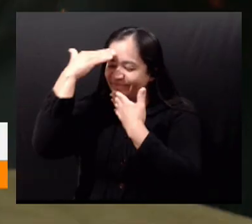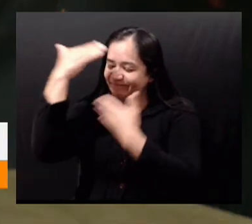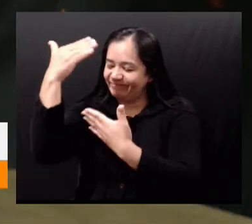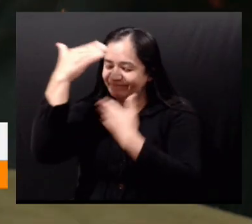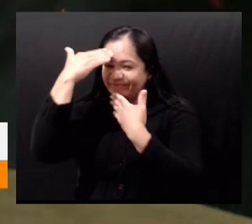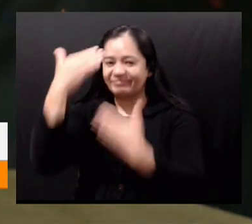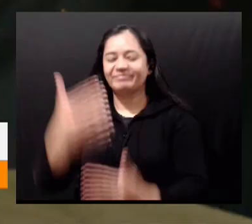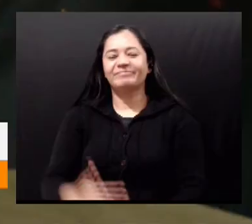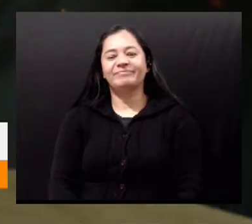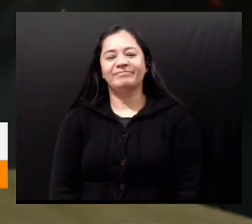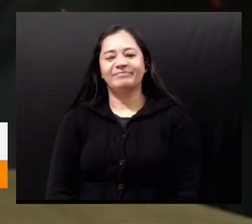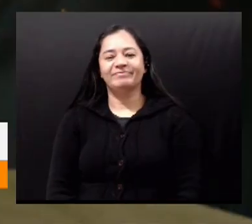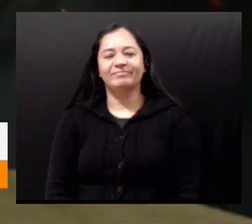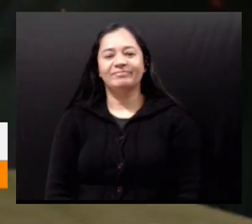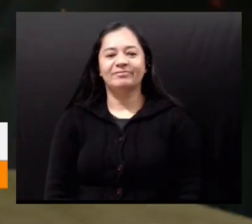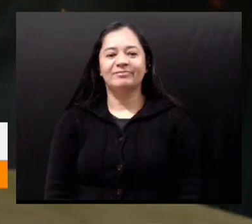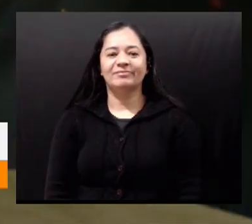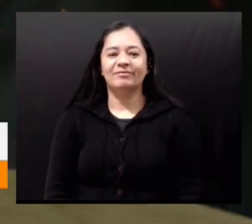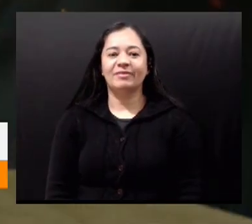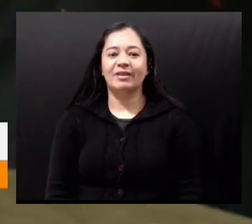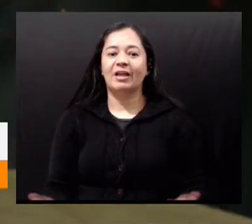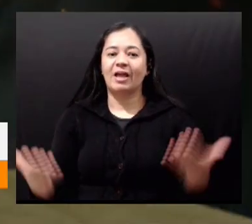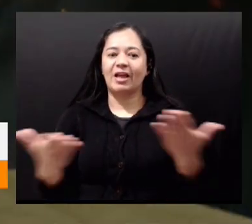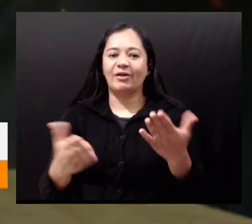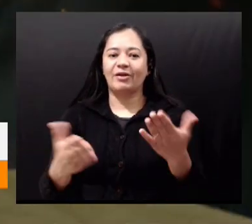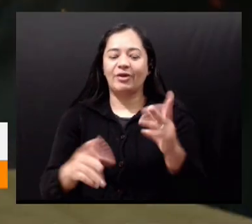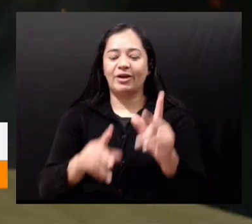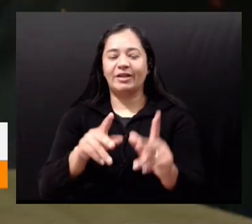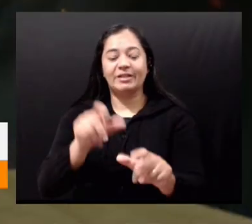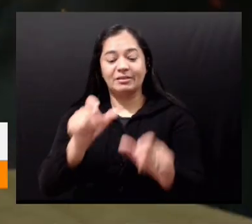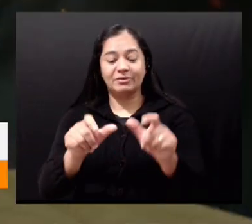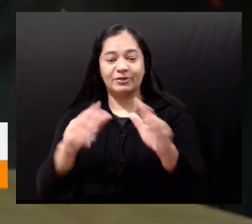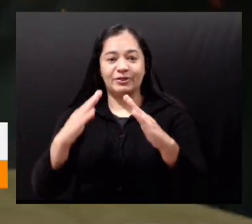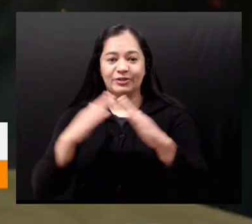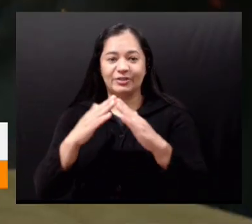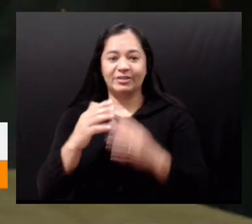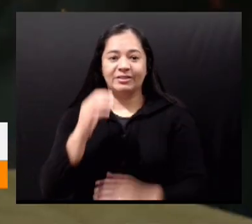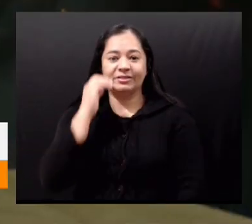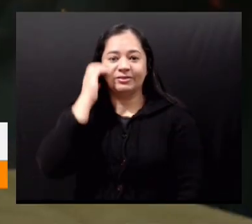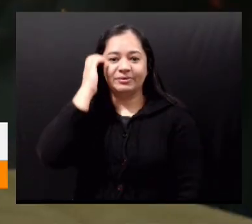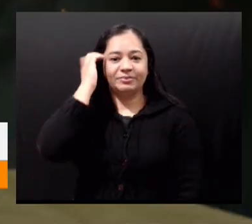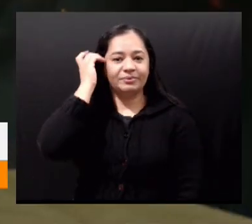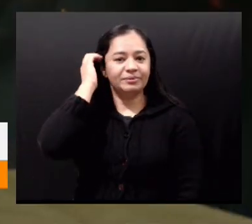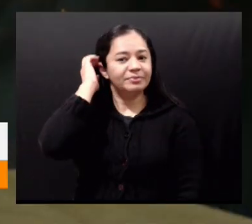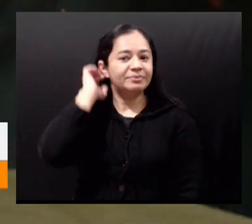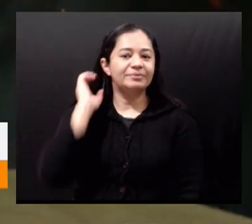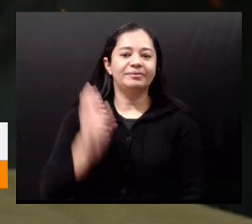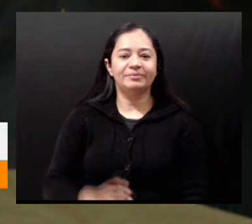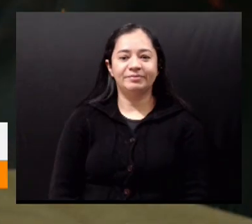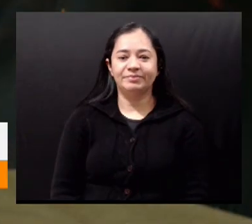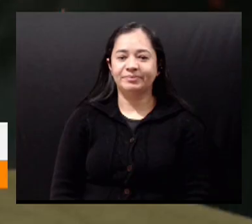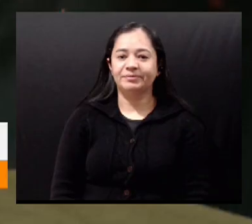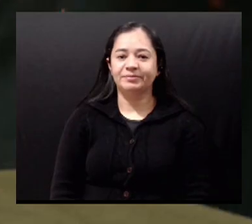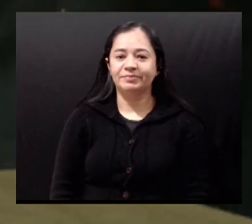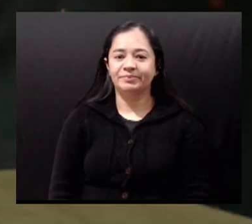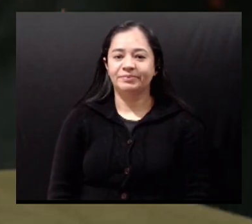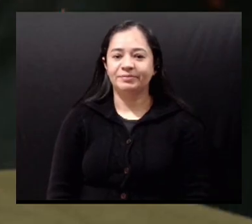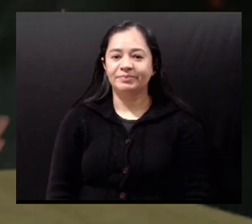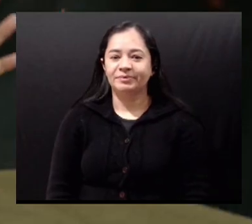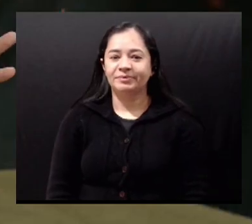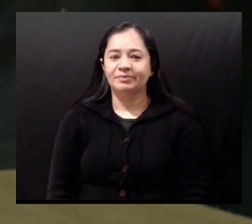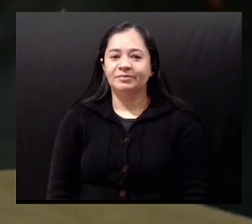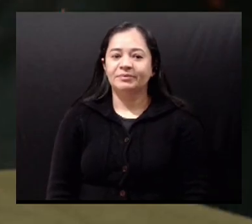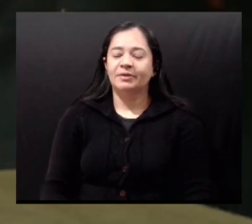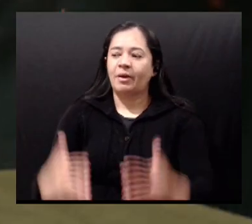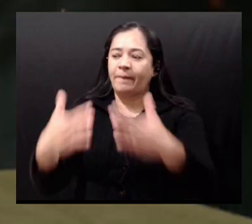Vamos lá, agradecemos. vamos atender o nosso pessoal de casa? 8h53? Vamos embora, vai lá. Pode mandar, por gentileza. Acho